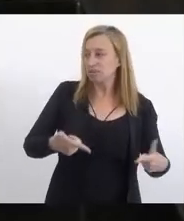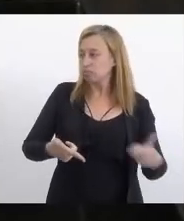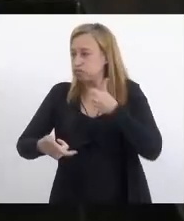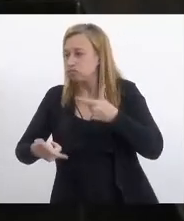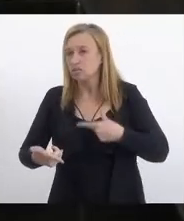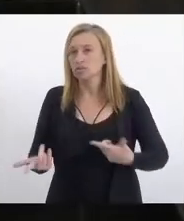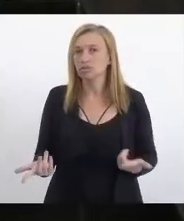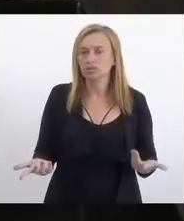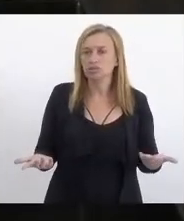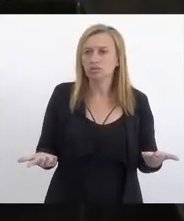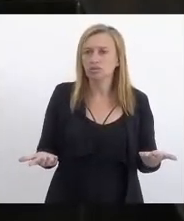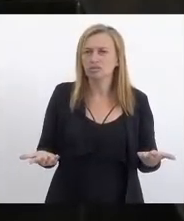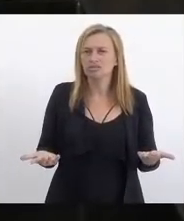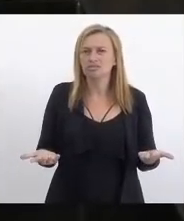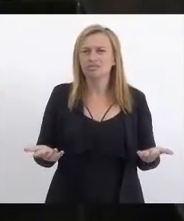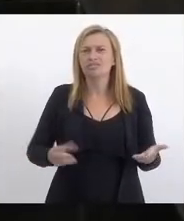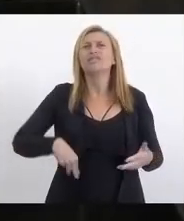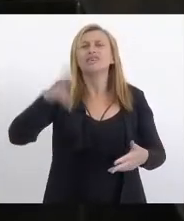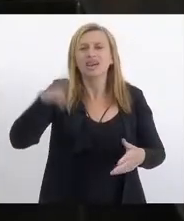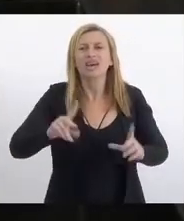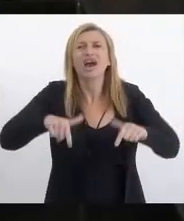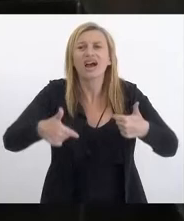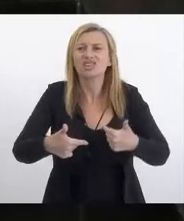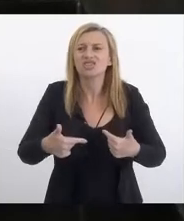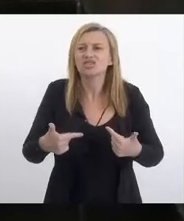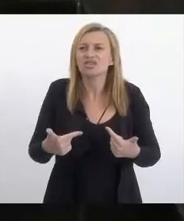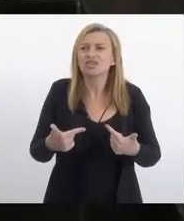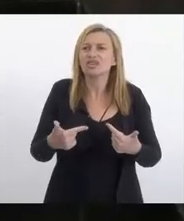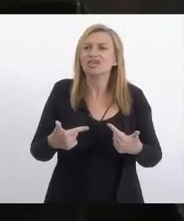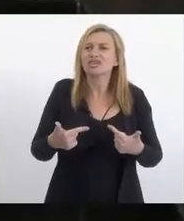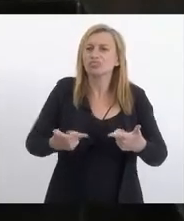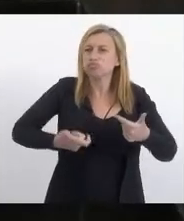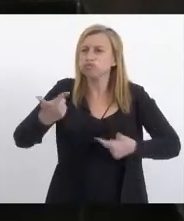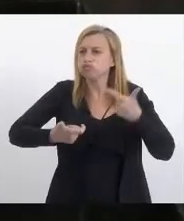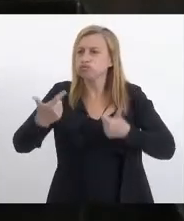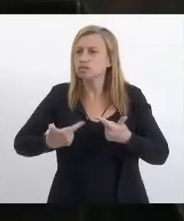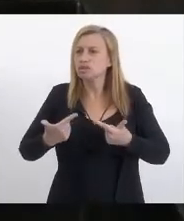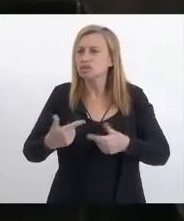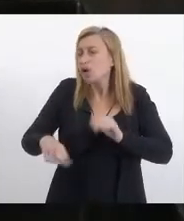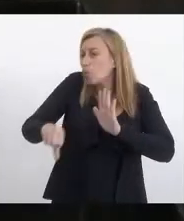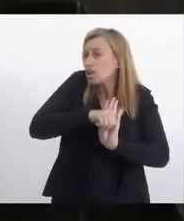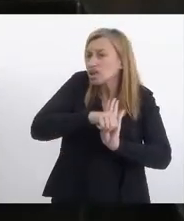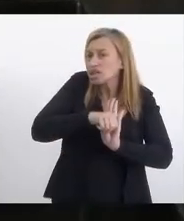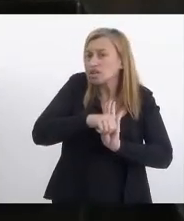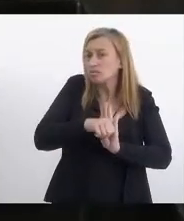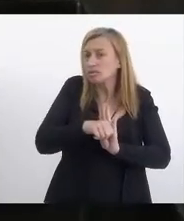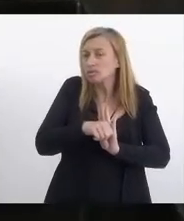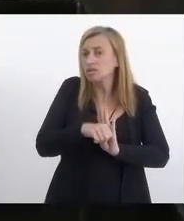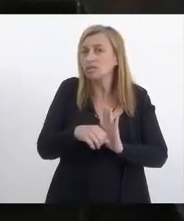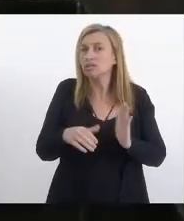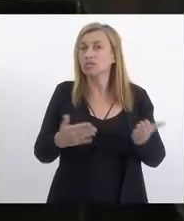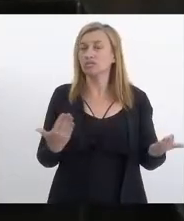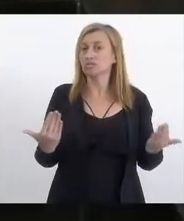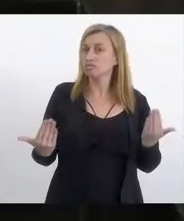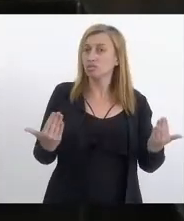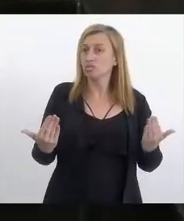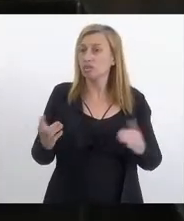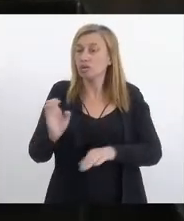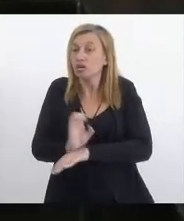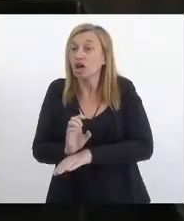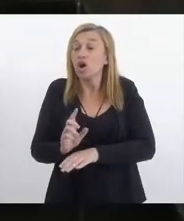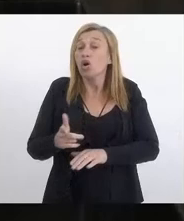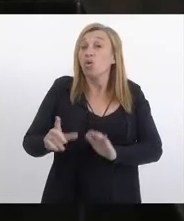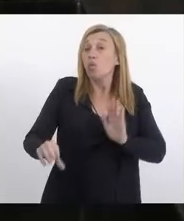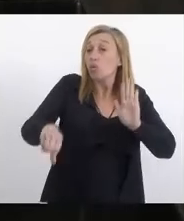dente. Mas quem age assim é um crime. É isso que diferencia, inclusive, o Estado na relação com o crime. O